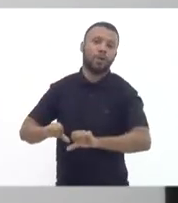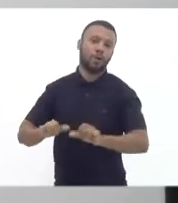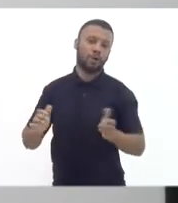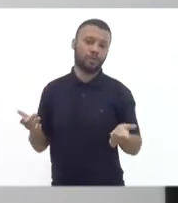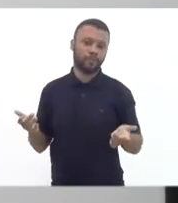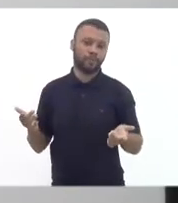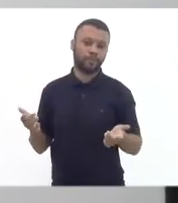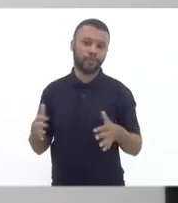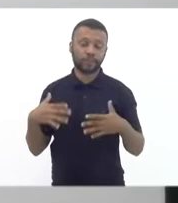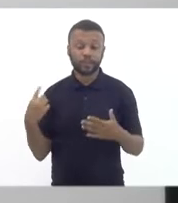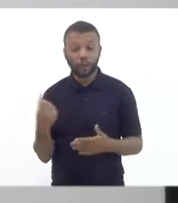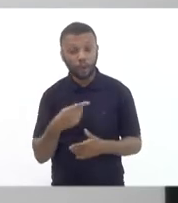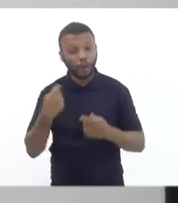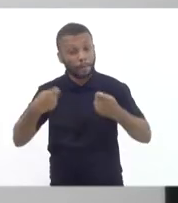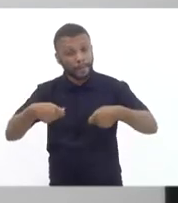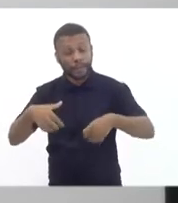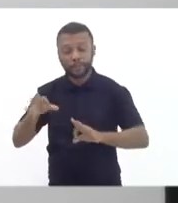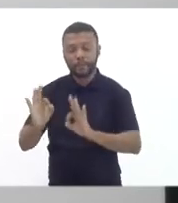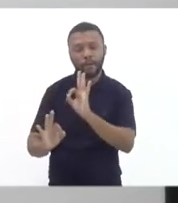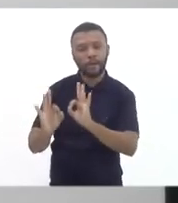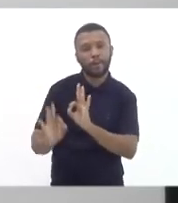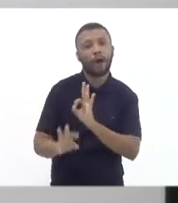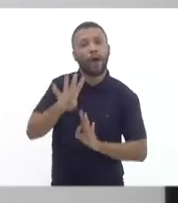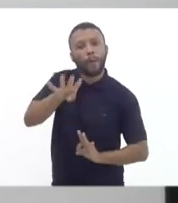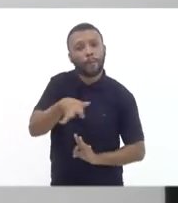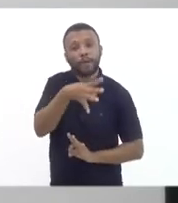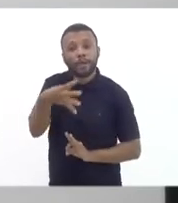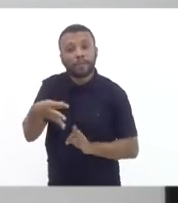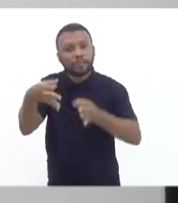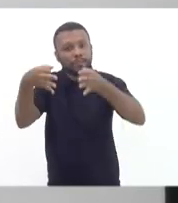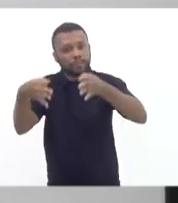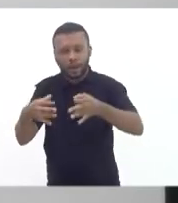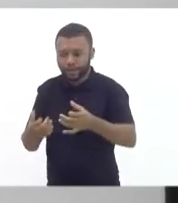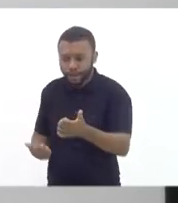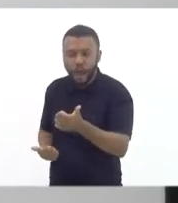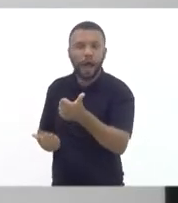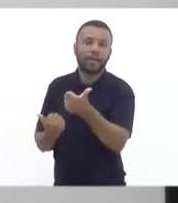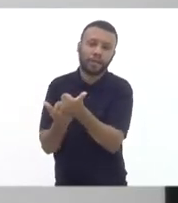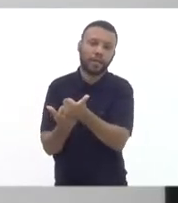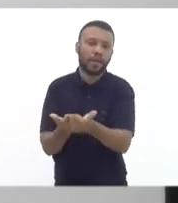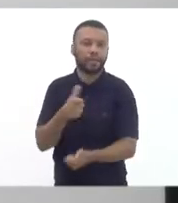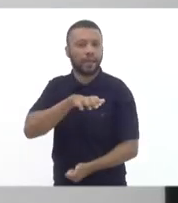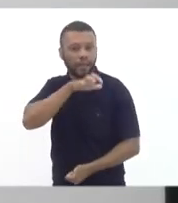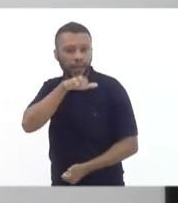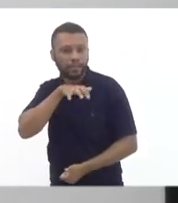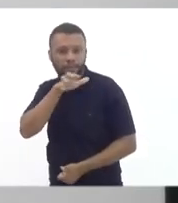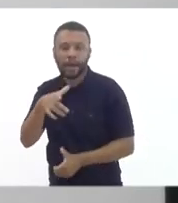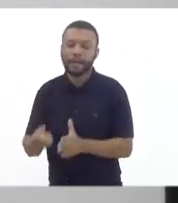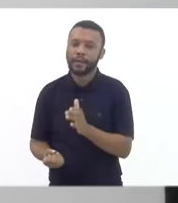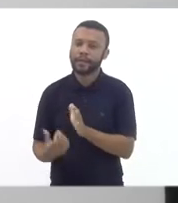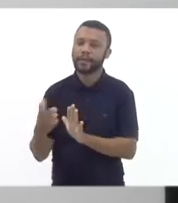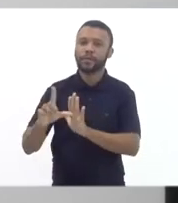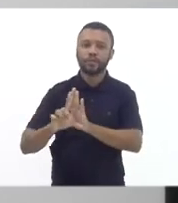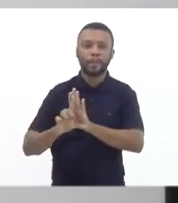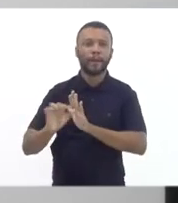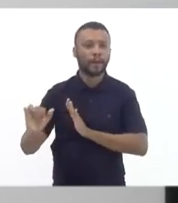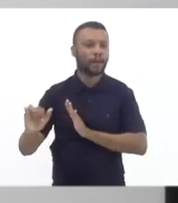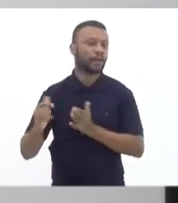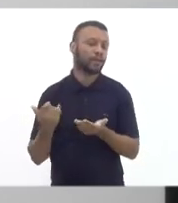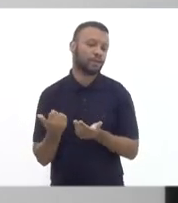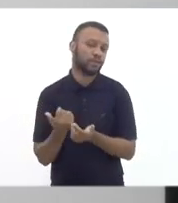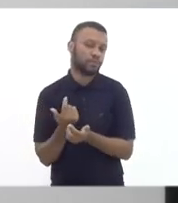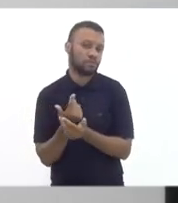preciso haver um programa efetivo de assistência a esses animais, com a criação de uma lei, um apoio